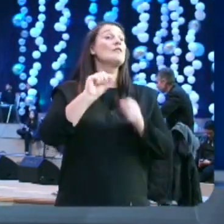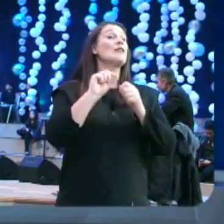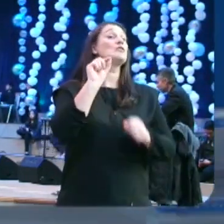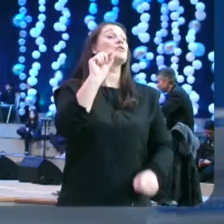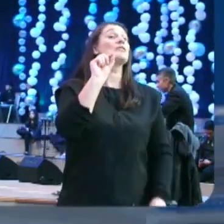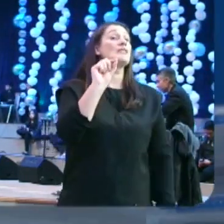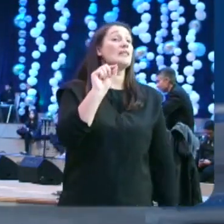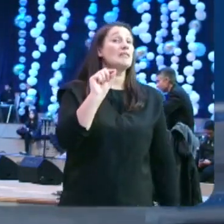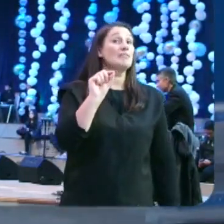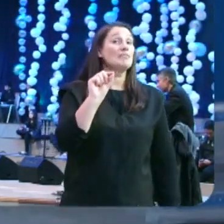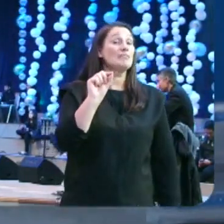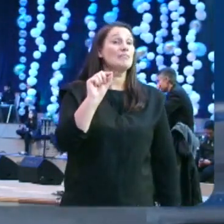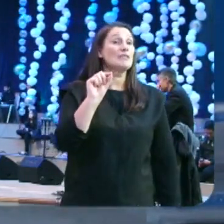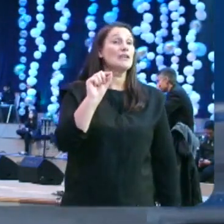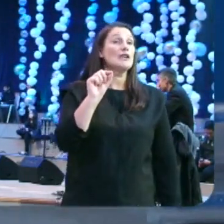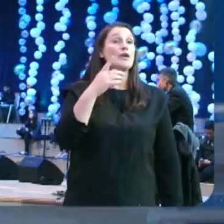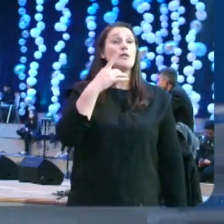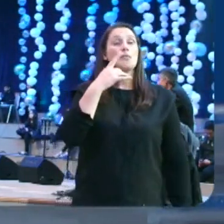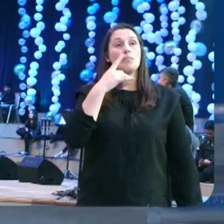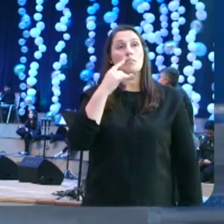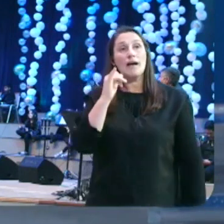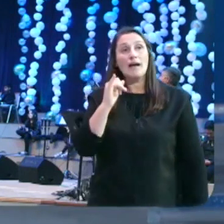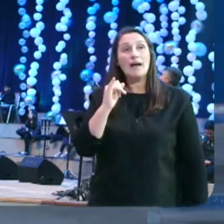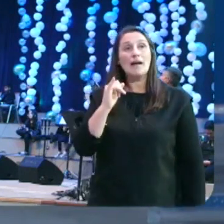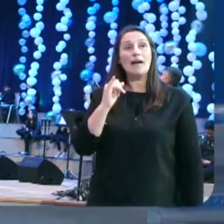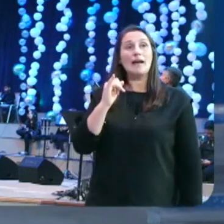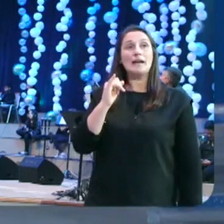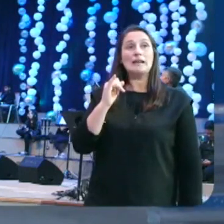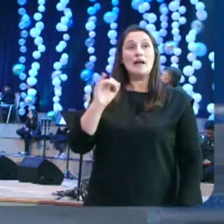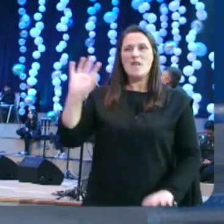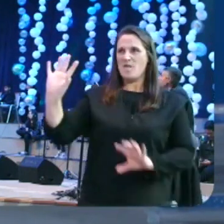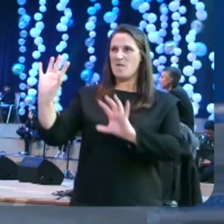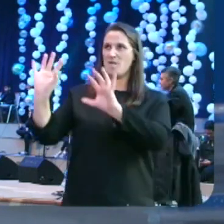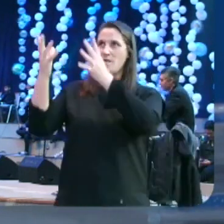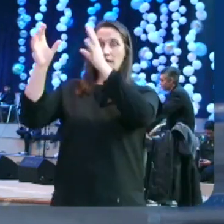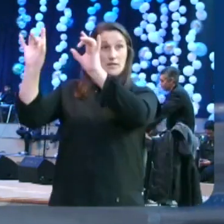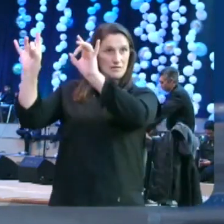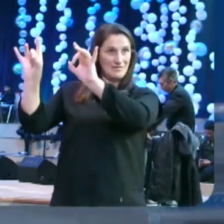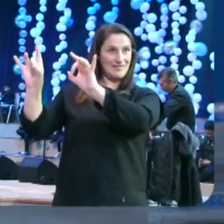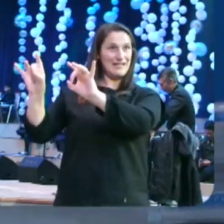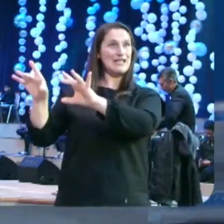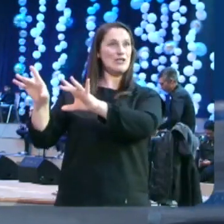fez. O pai saiu da festa